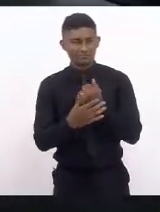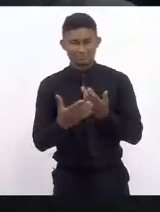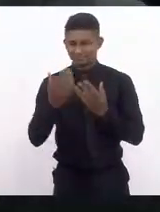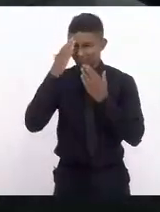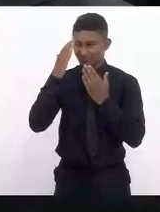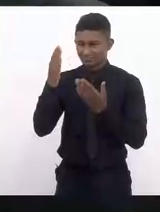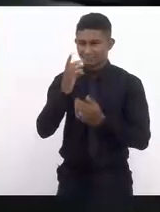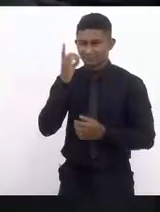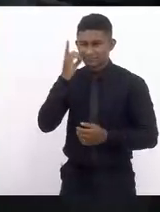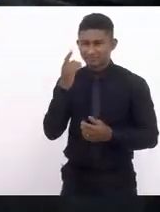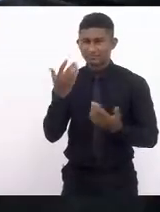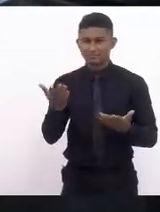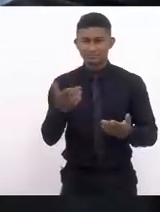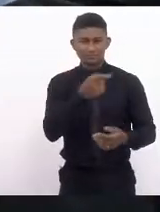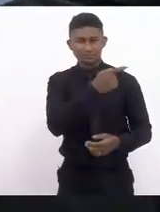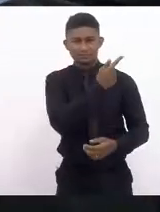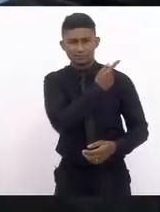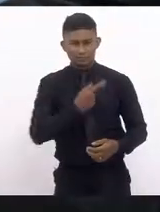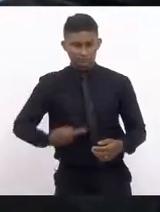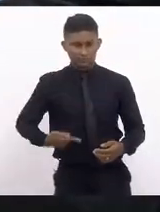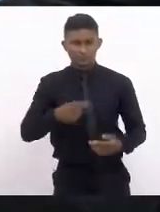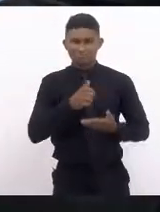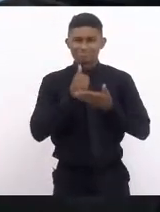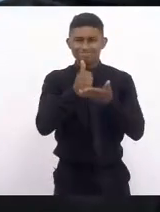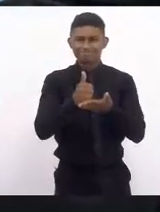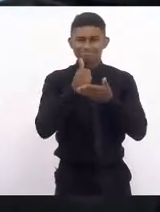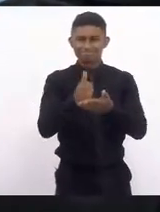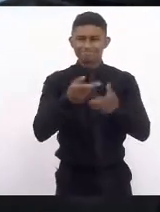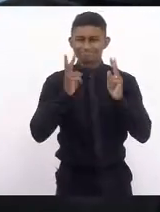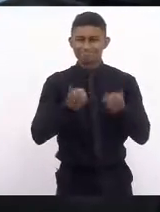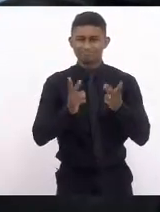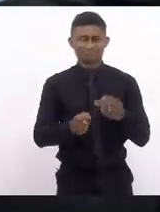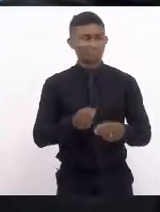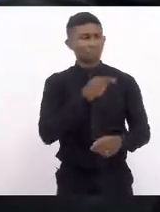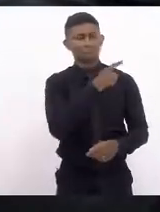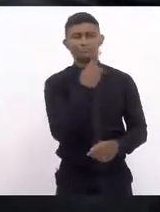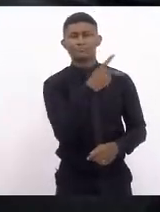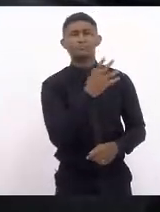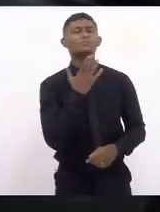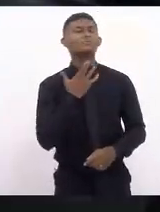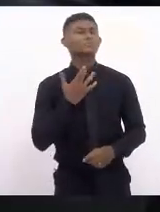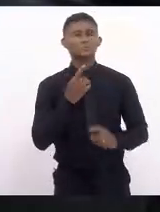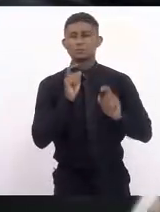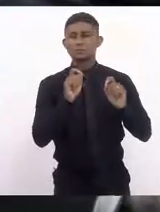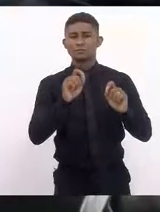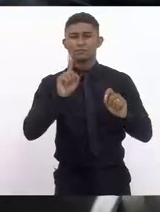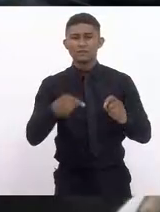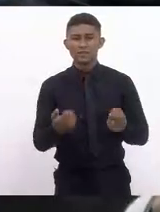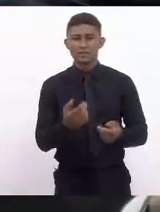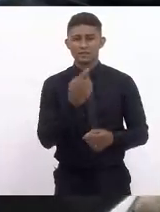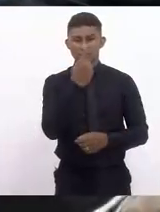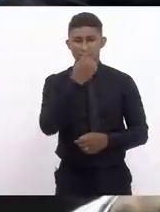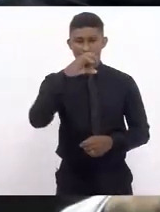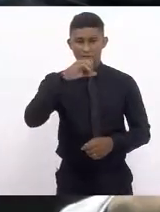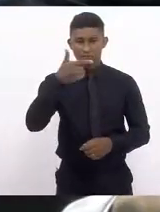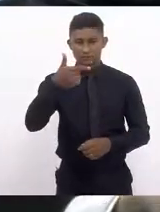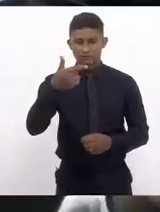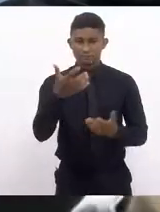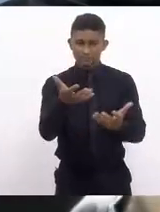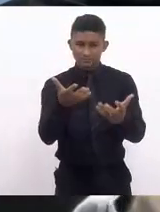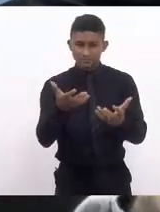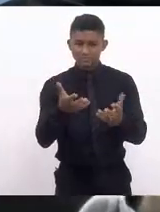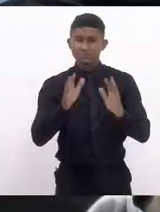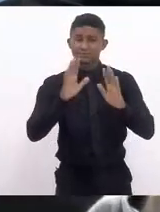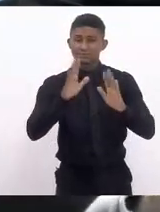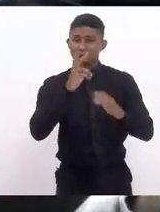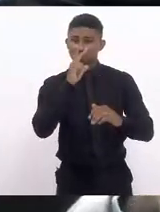final do ano Governador e qual é a dor das forças segurança não desejo dele é chegar a 192 mas a